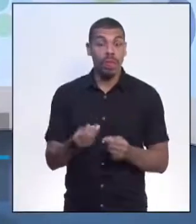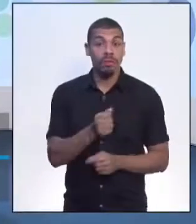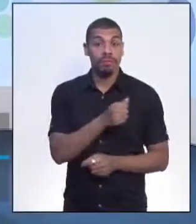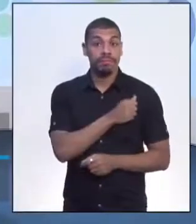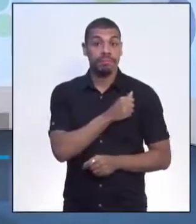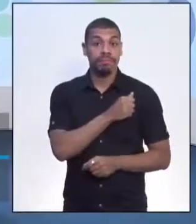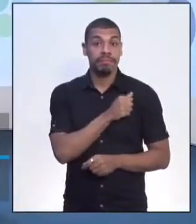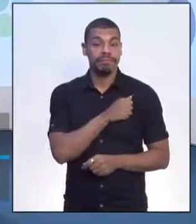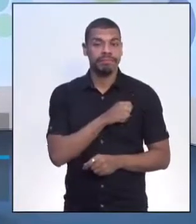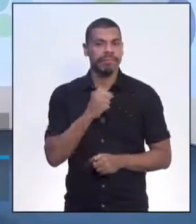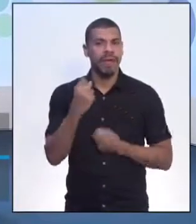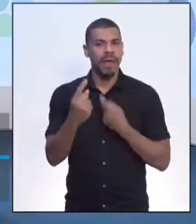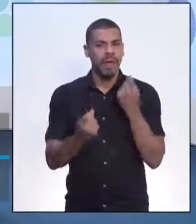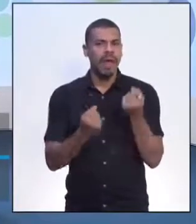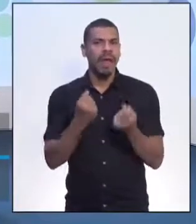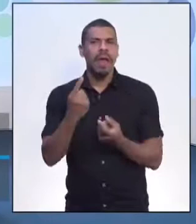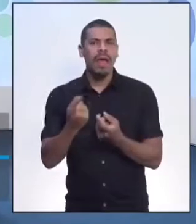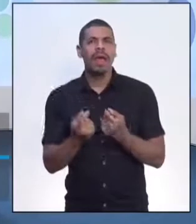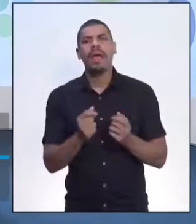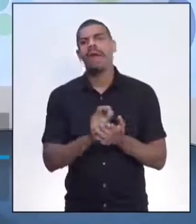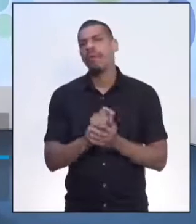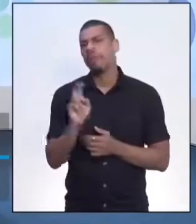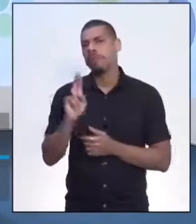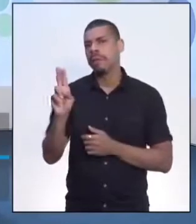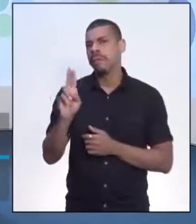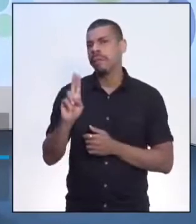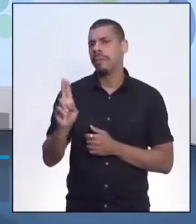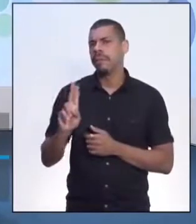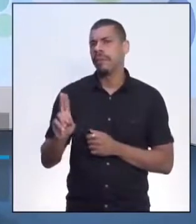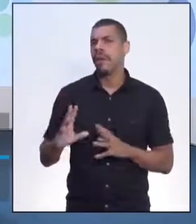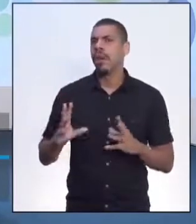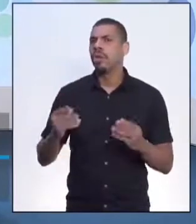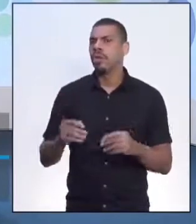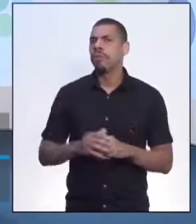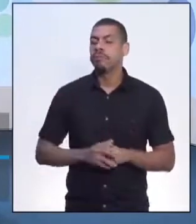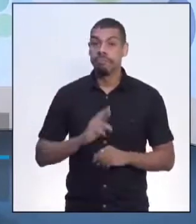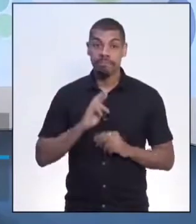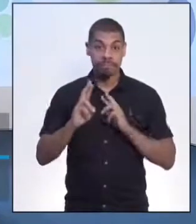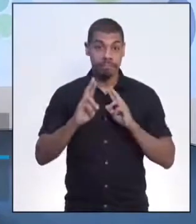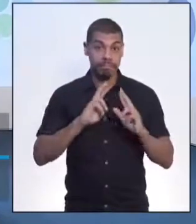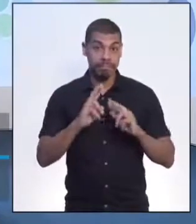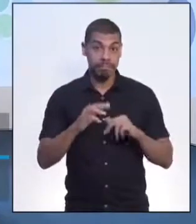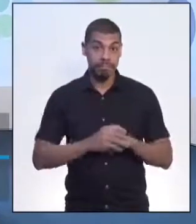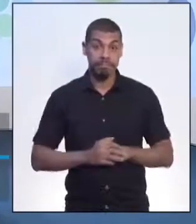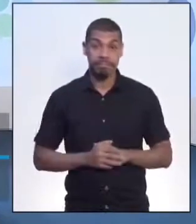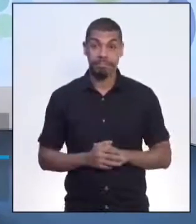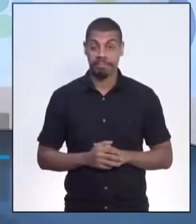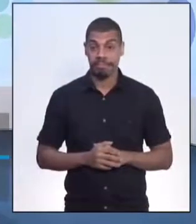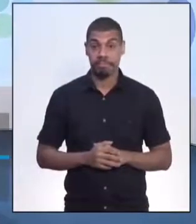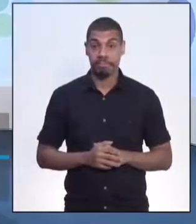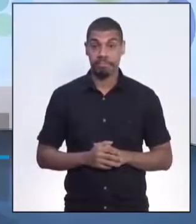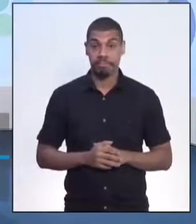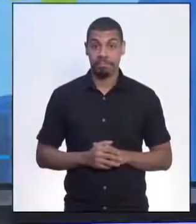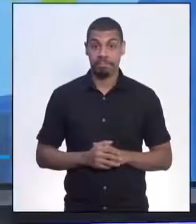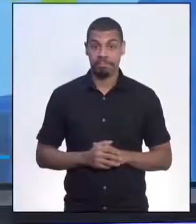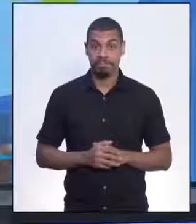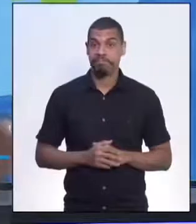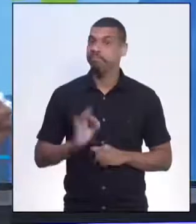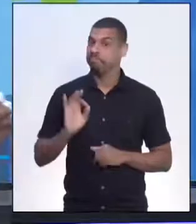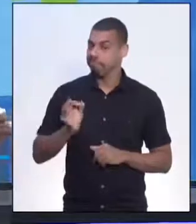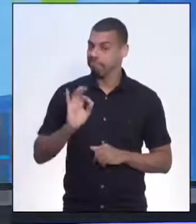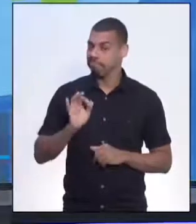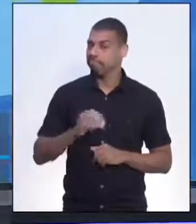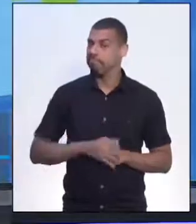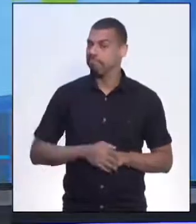falar o nome de todo mundo, só a Michelle, Cleiva, Manuela. Todo mundo respondeu que as palavras faltando são but e because. Wonderful!